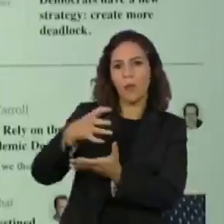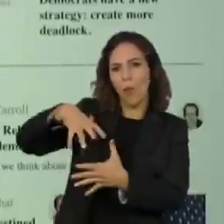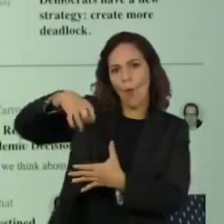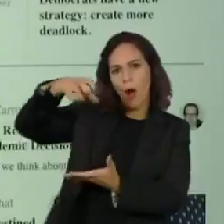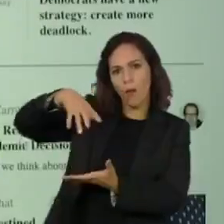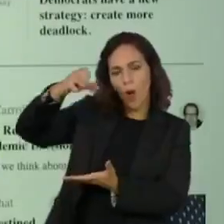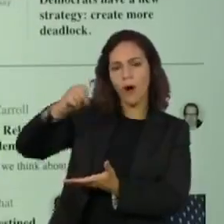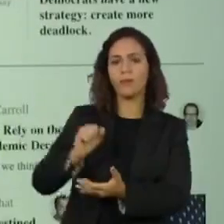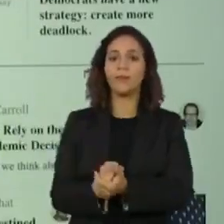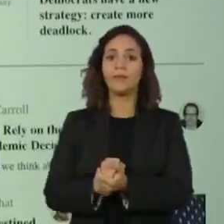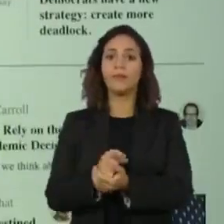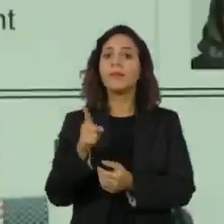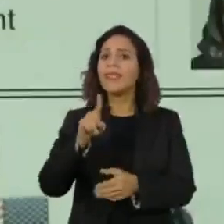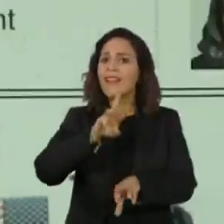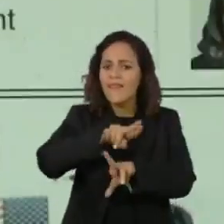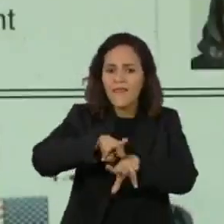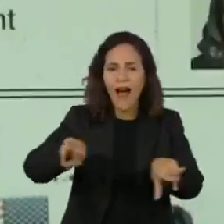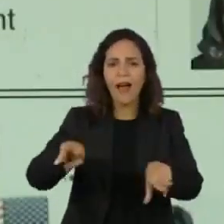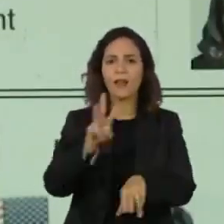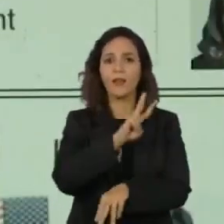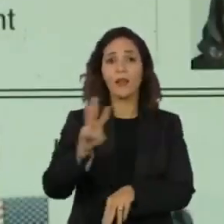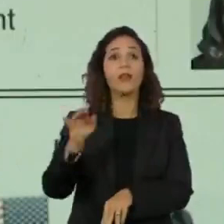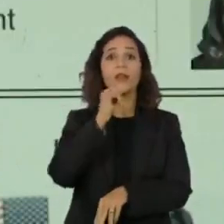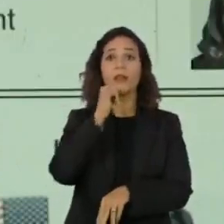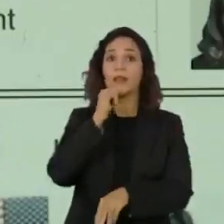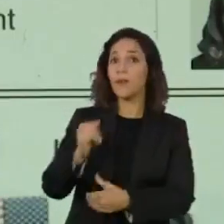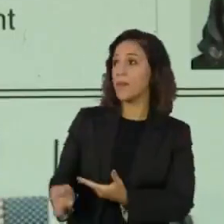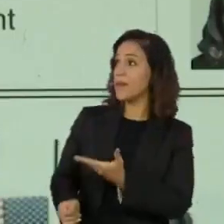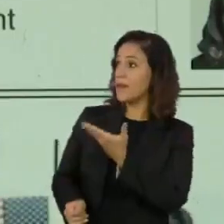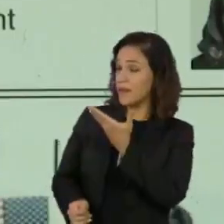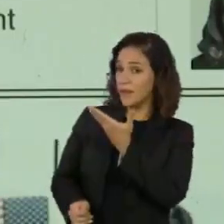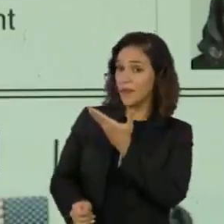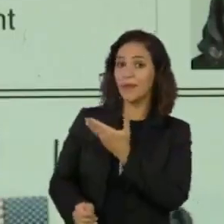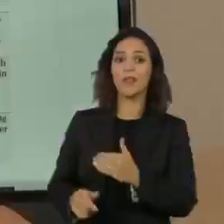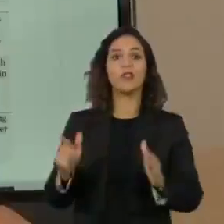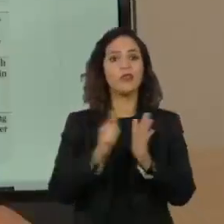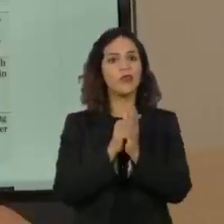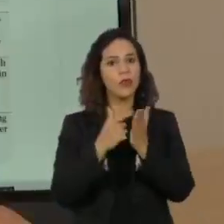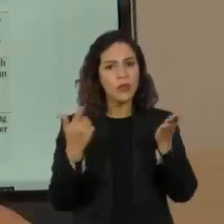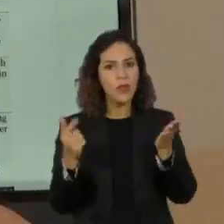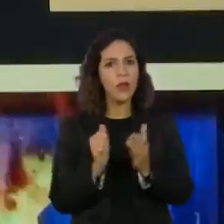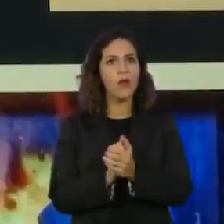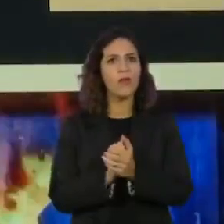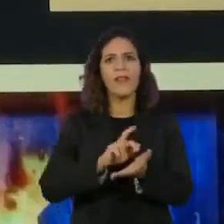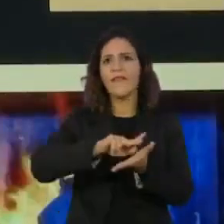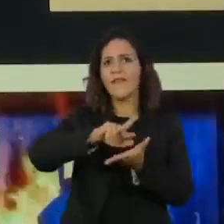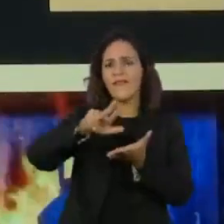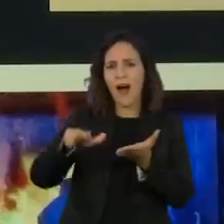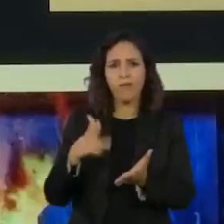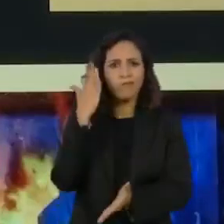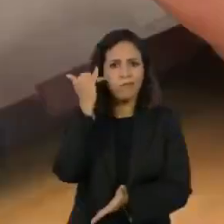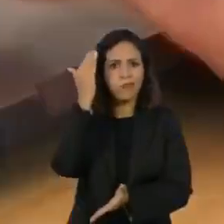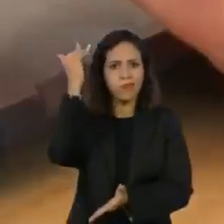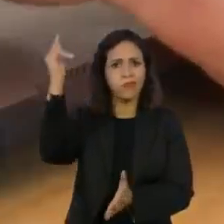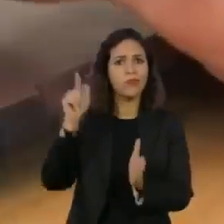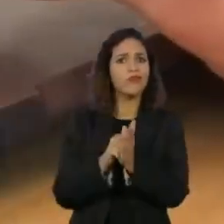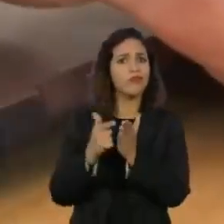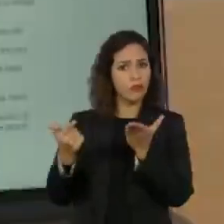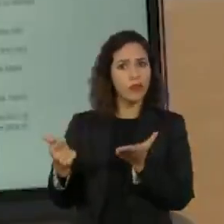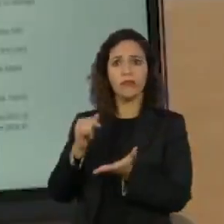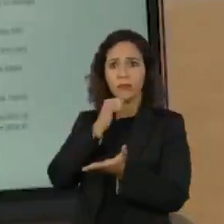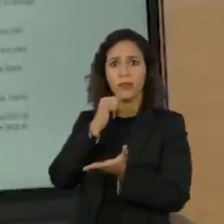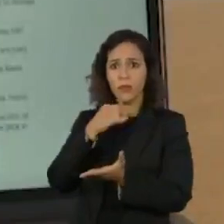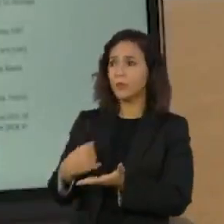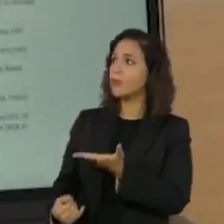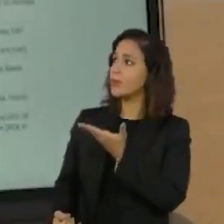redes dezenas de sites incluindo os dos jornais The New York Times the guardian Financial times